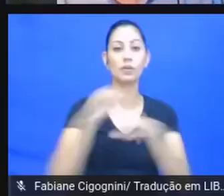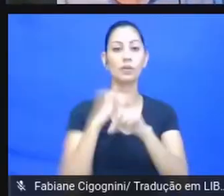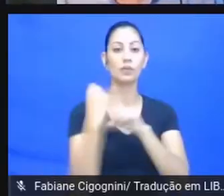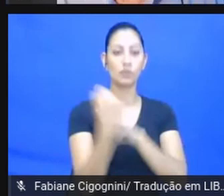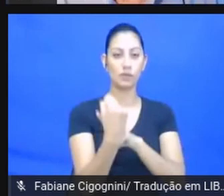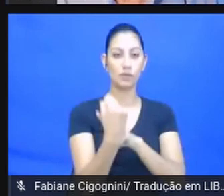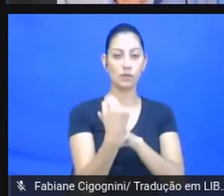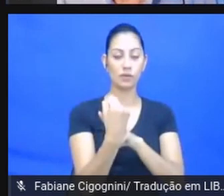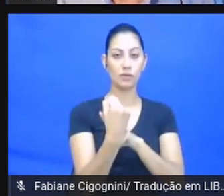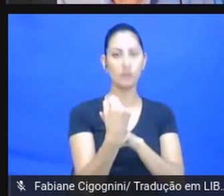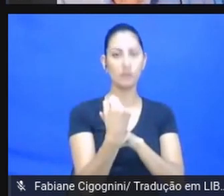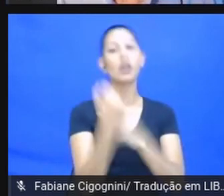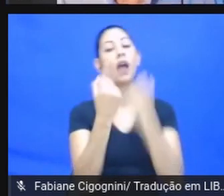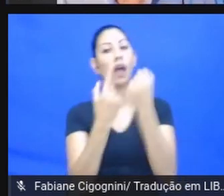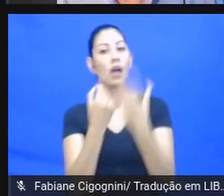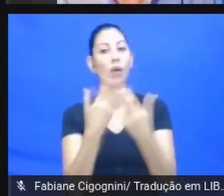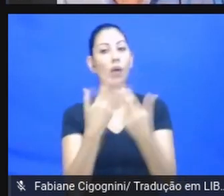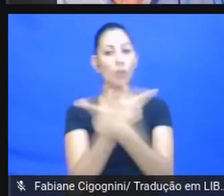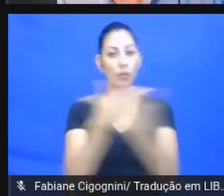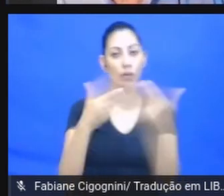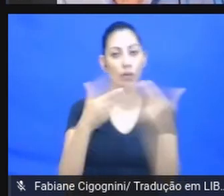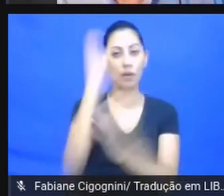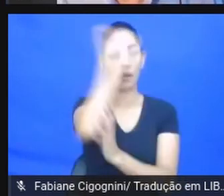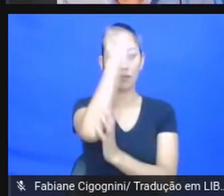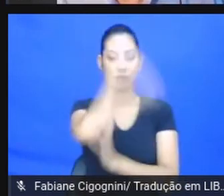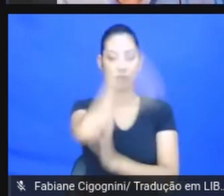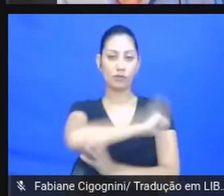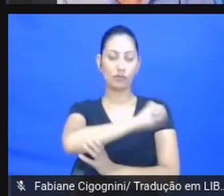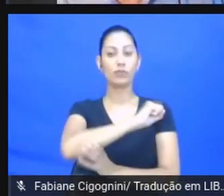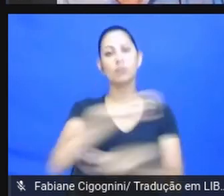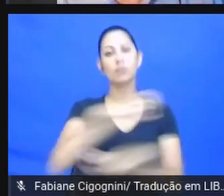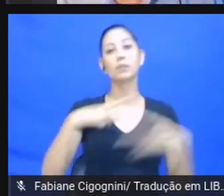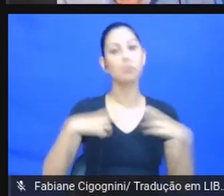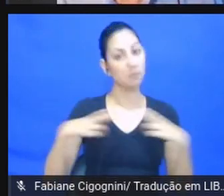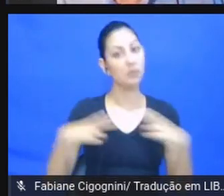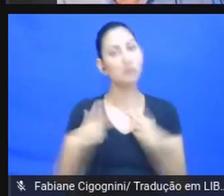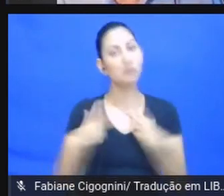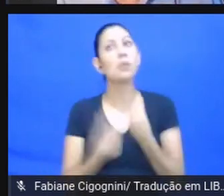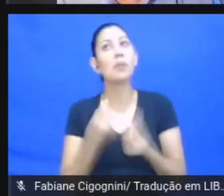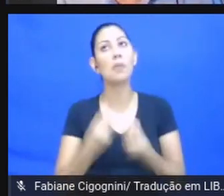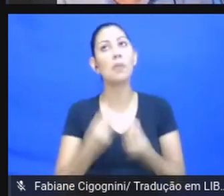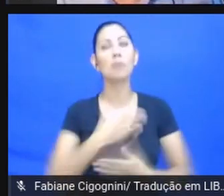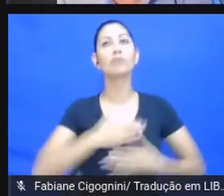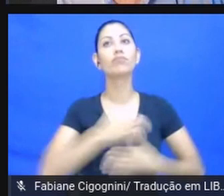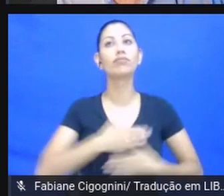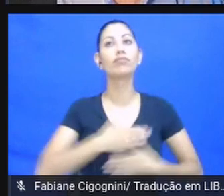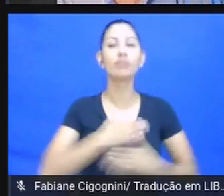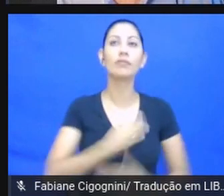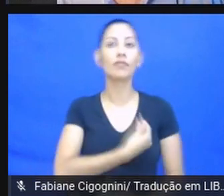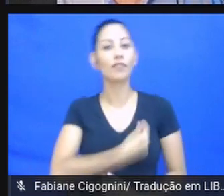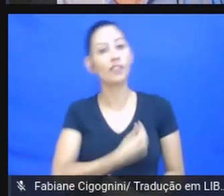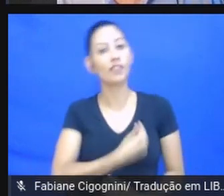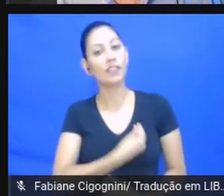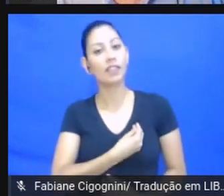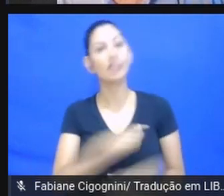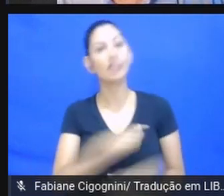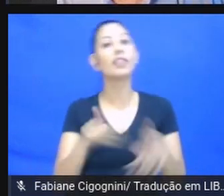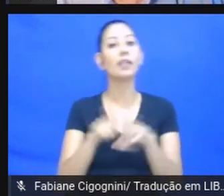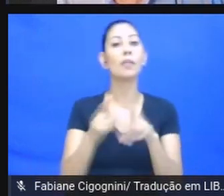algumas coisas que eu aprendi como pessoa, estou aprendendo, o valor da vida, a precariedade ao mesmo tempo da